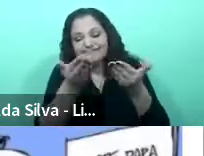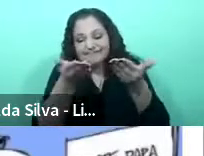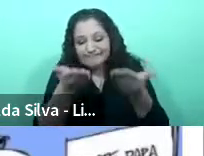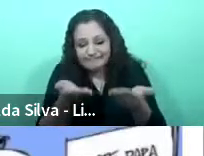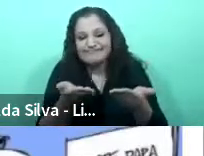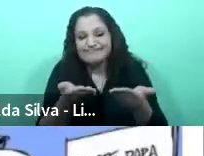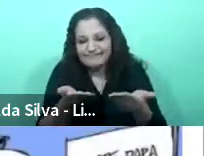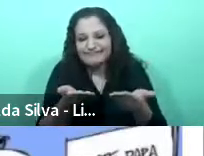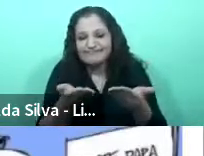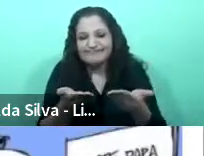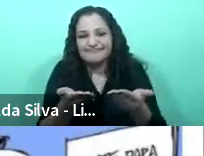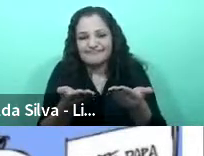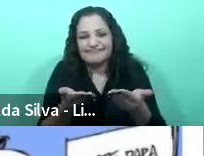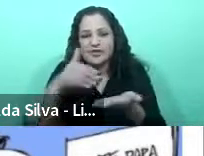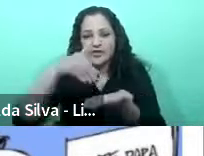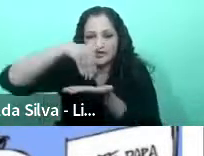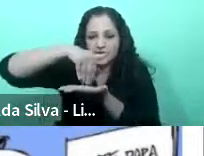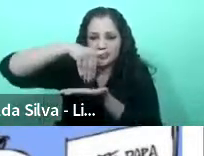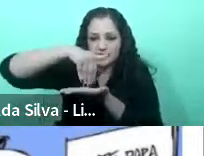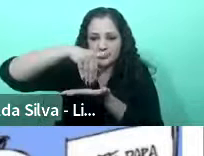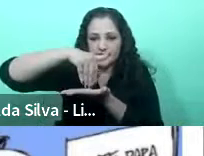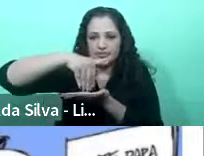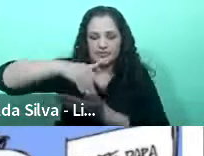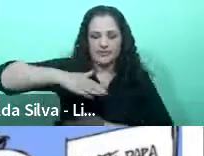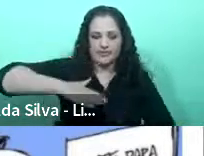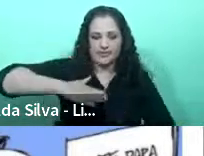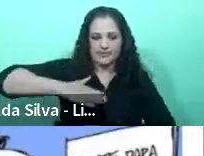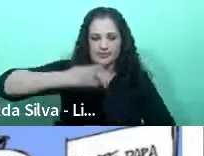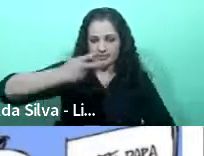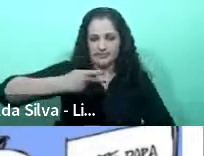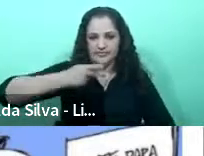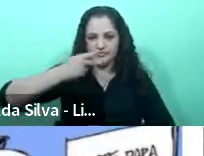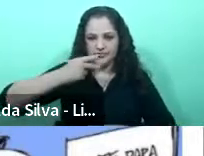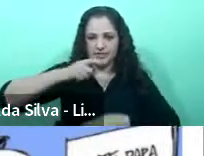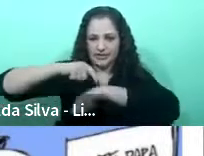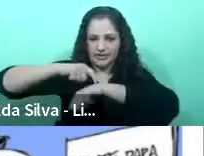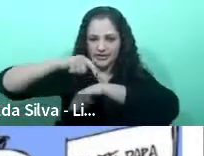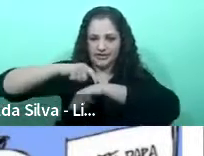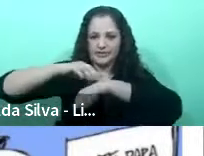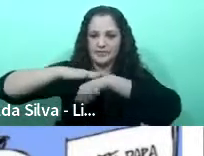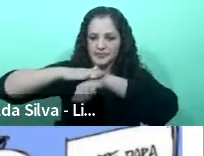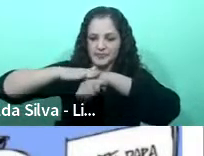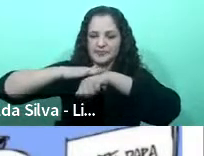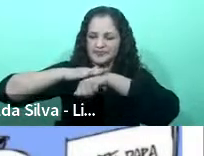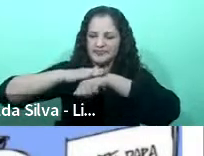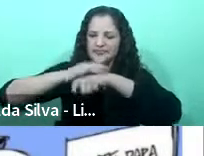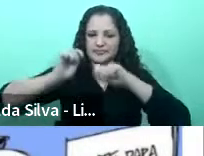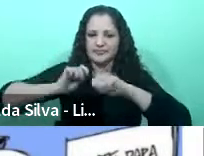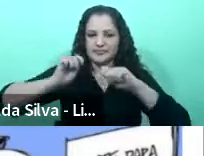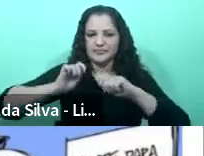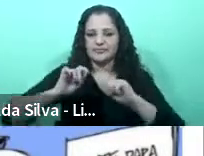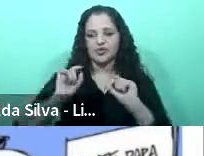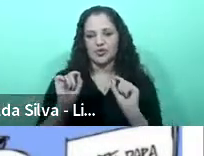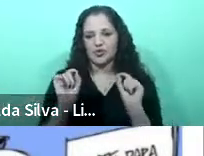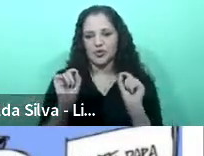Então, também, já finalizando a minha fala, para a gente ter tempo de conversar,